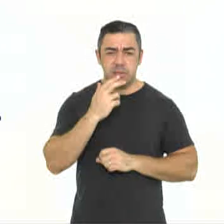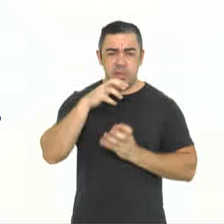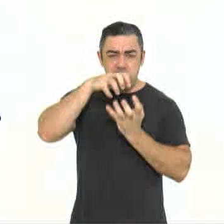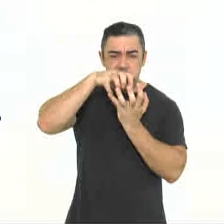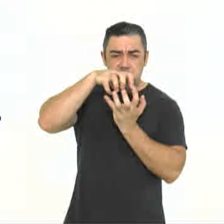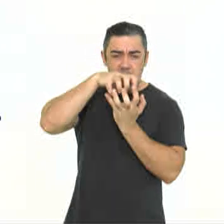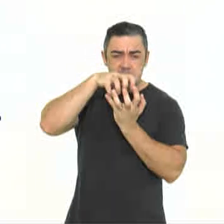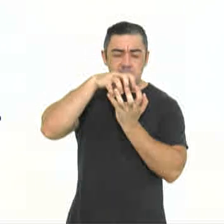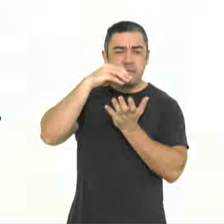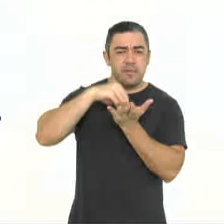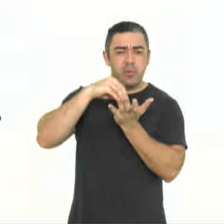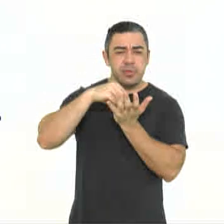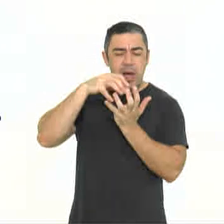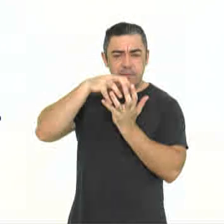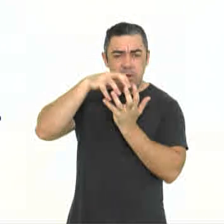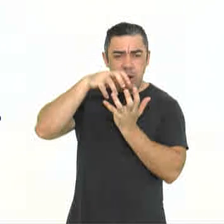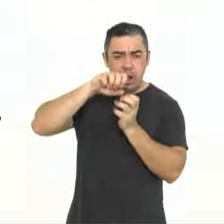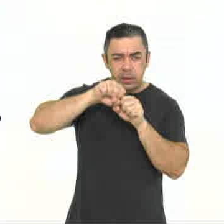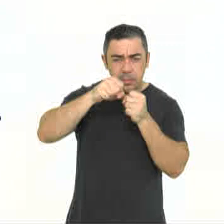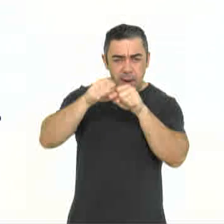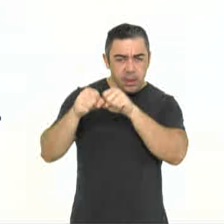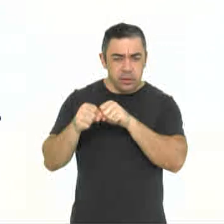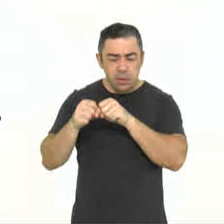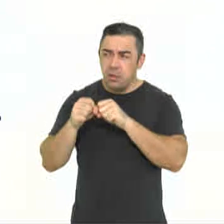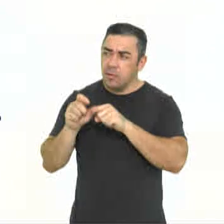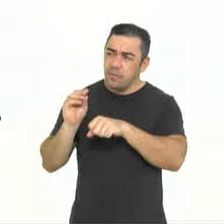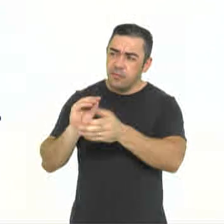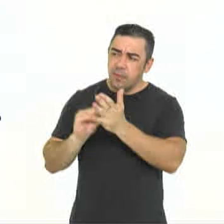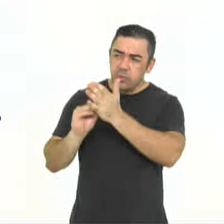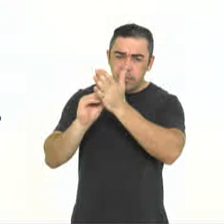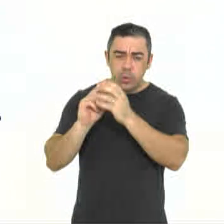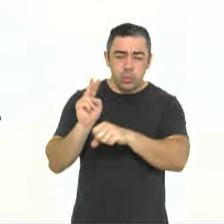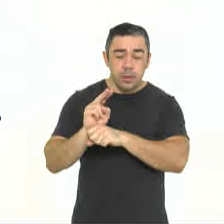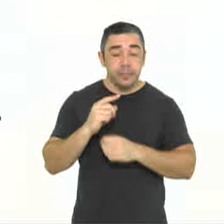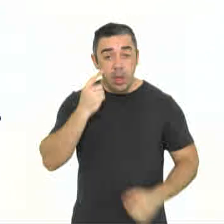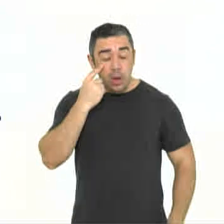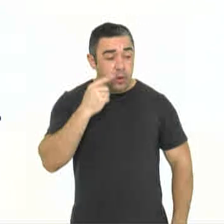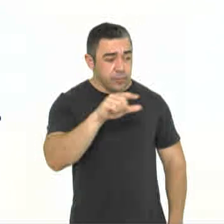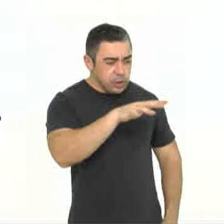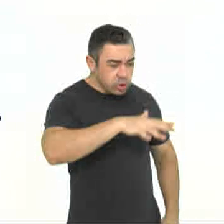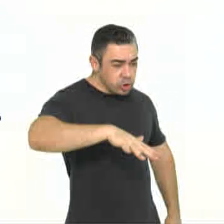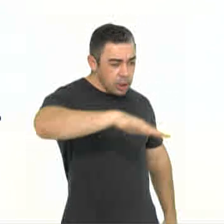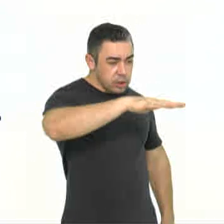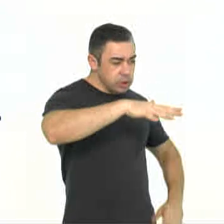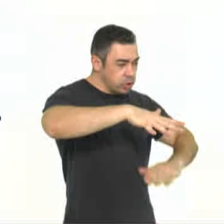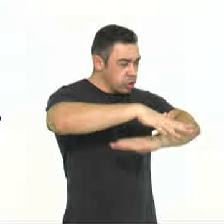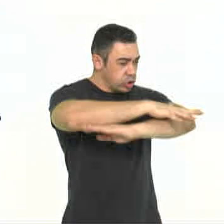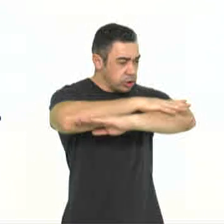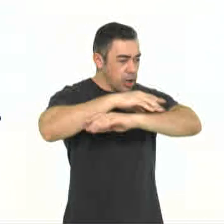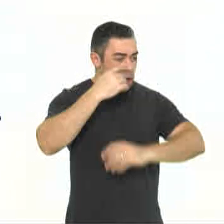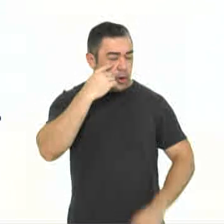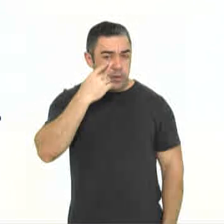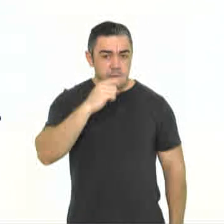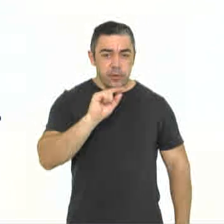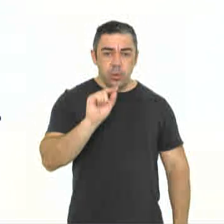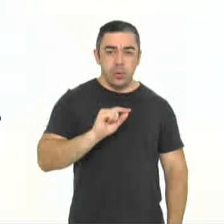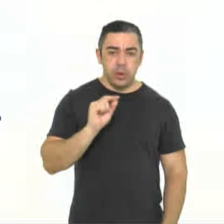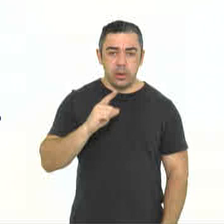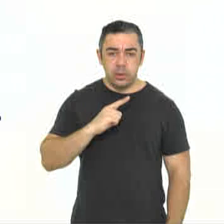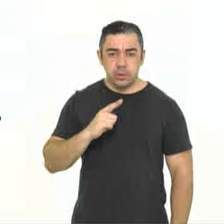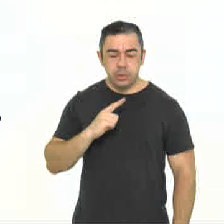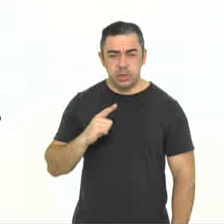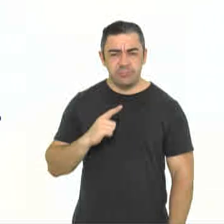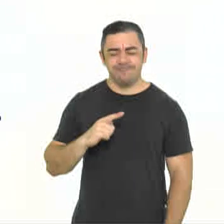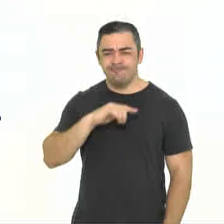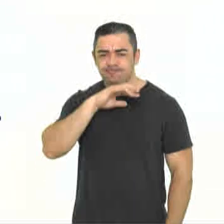decadentes ou mal cuidadas. Olhei um pouco o jardim e vi a pujança vingativa com que a tiririca e o